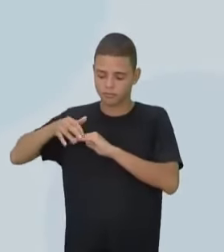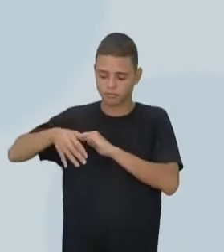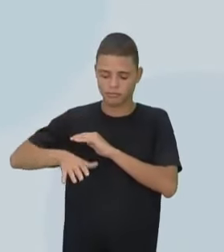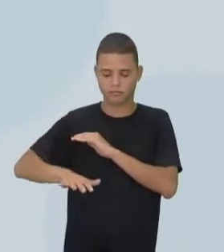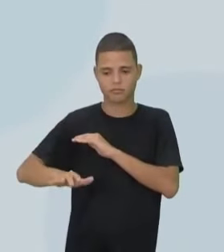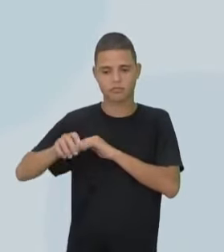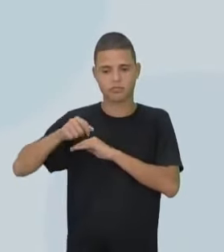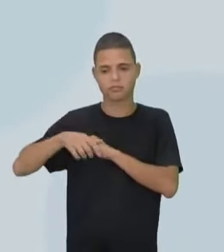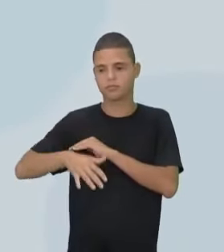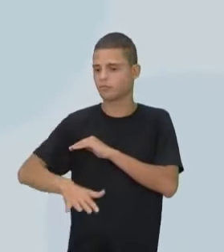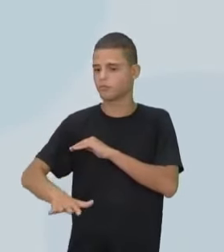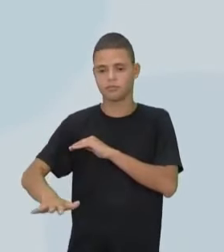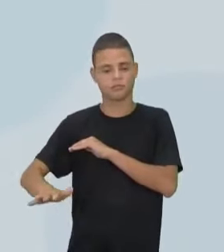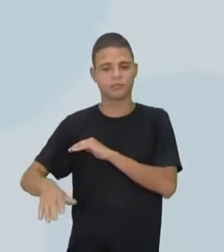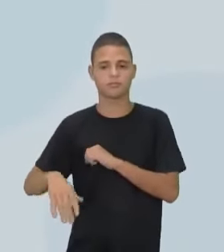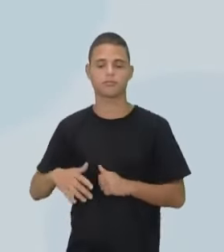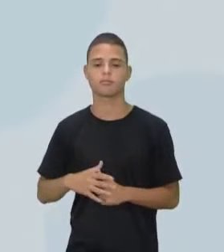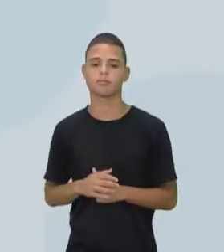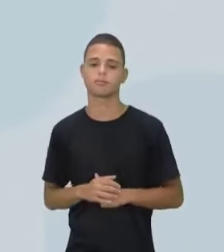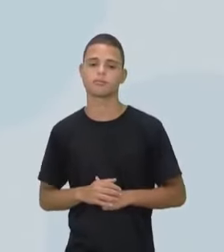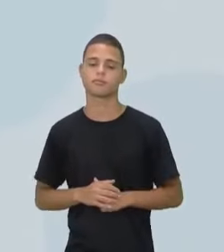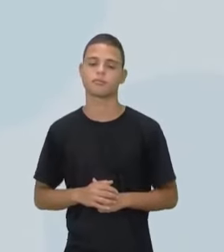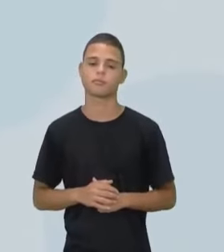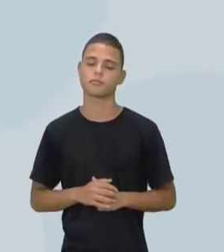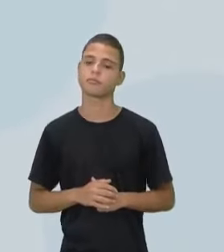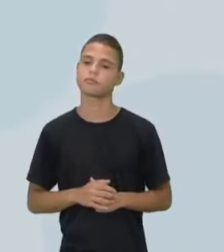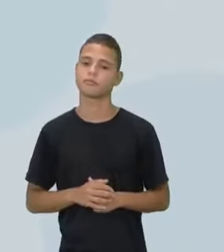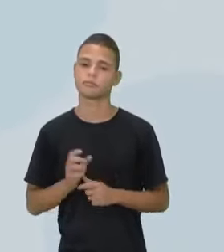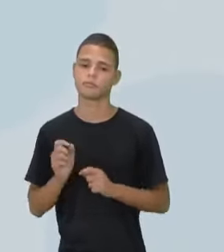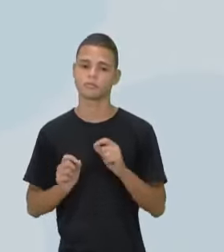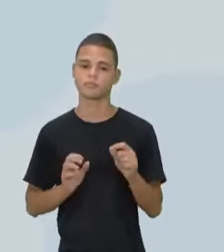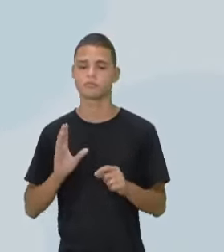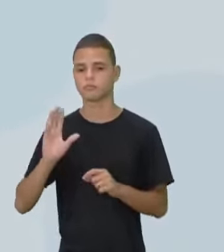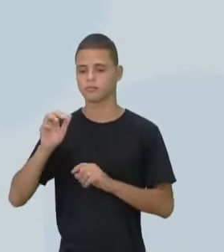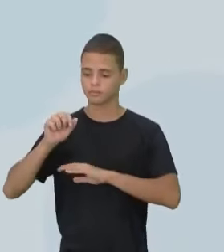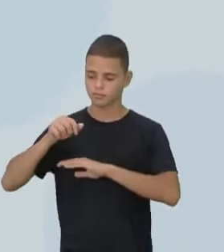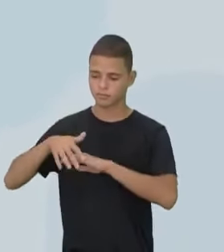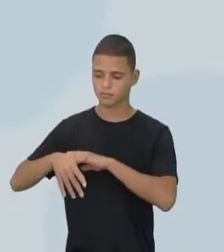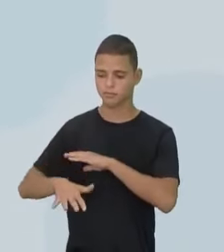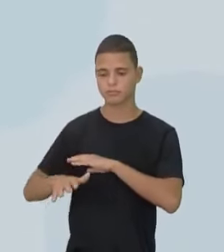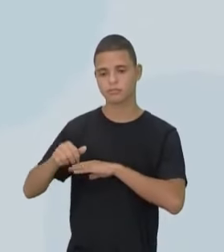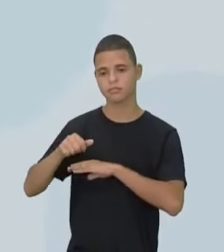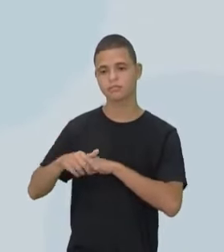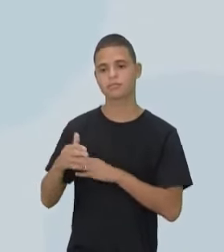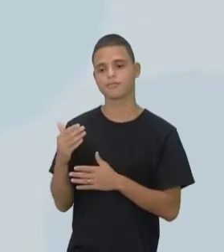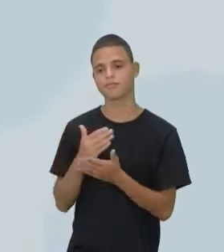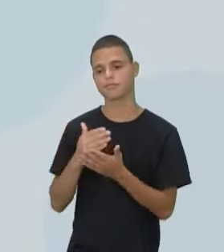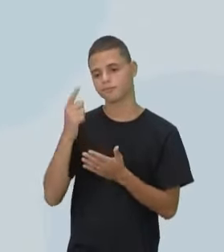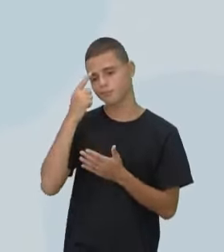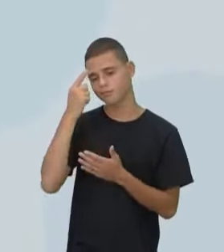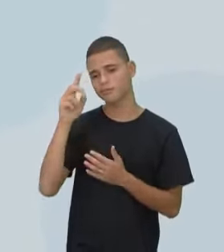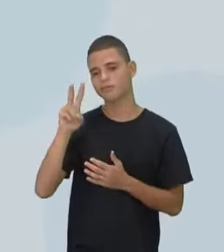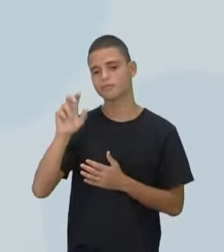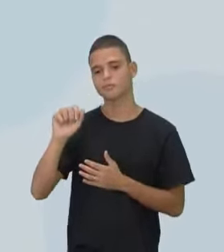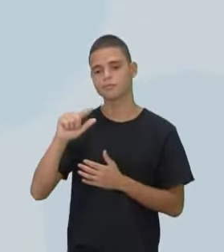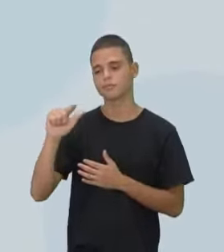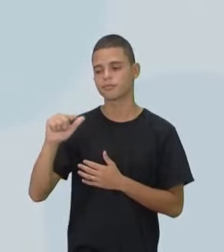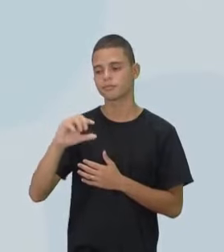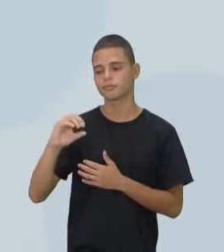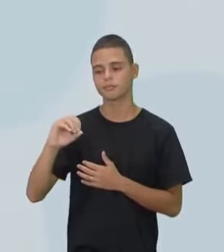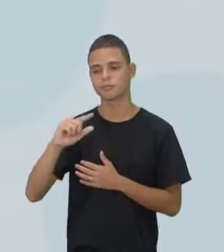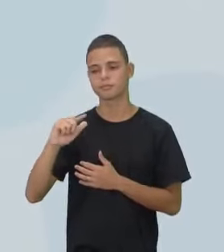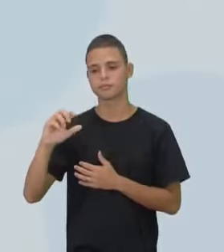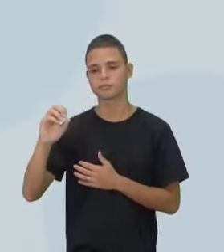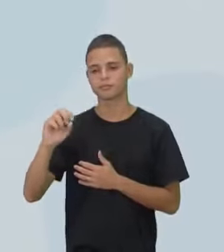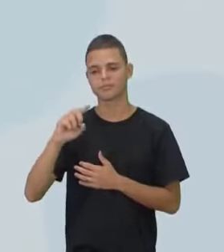alguma forma, ok? Então, quando isso escoa, a gente vai começar a falar de vazão, que é um outro conceito